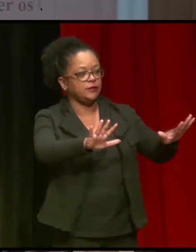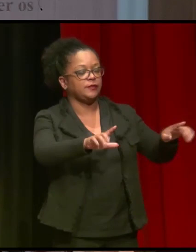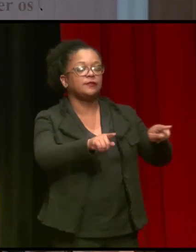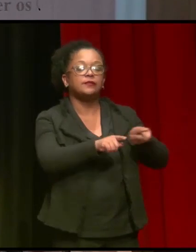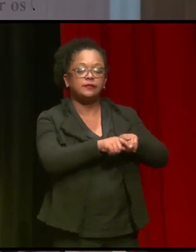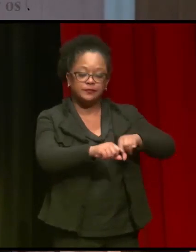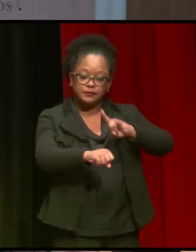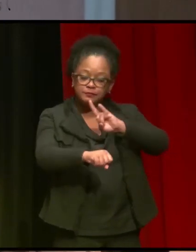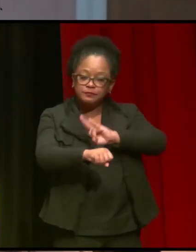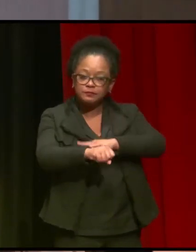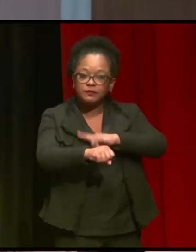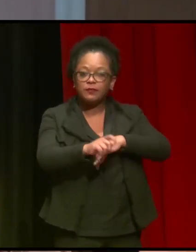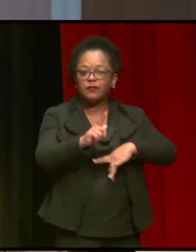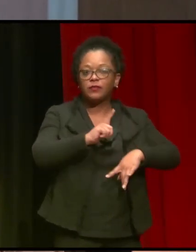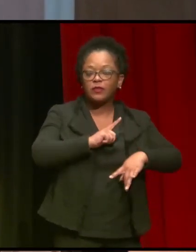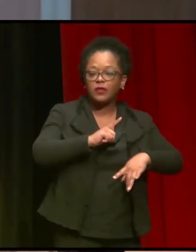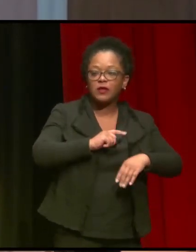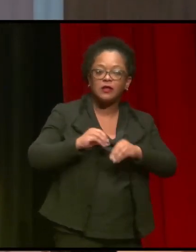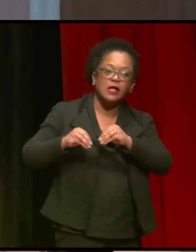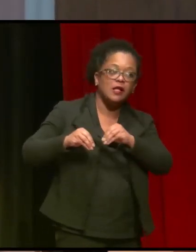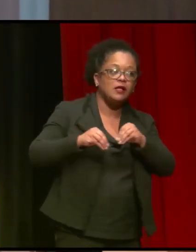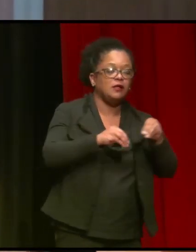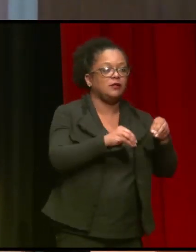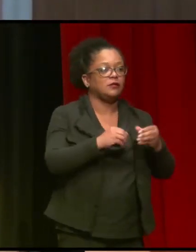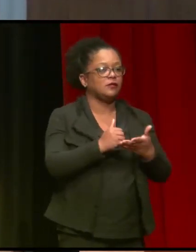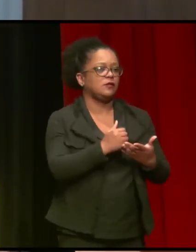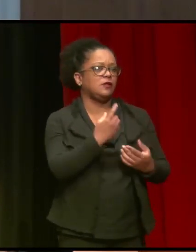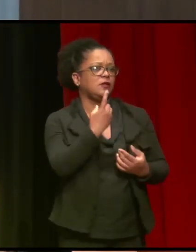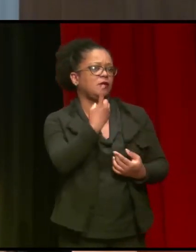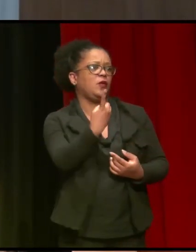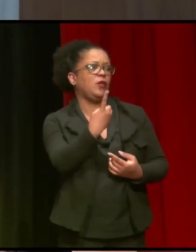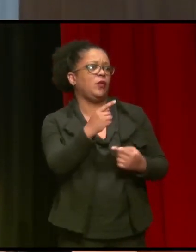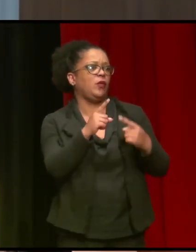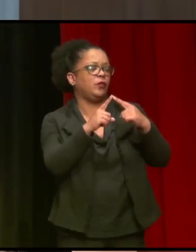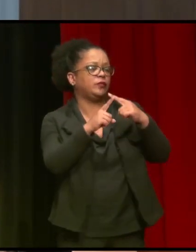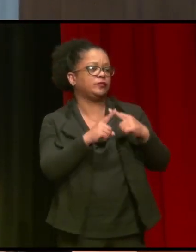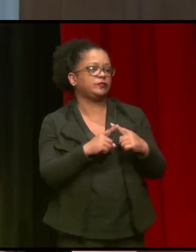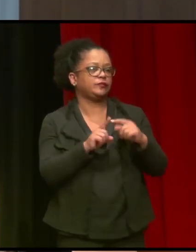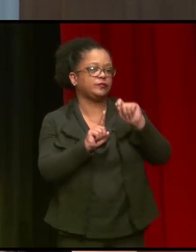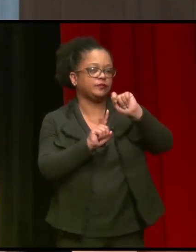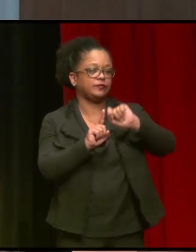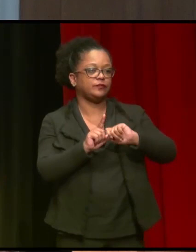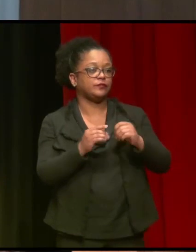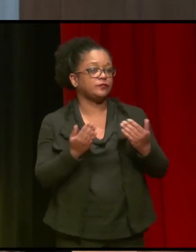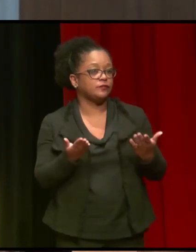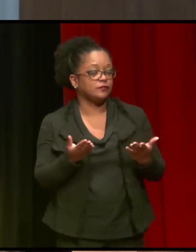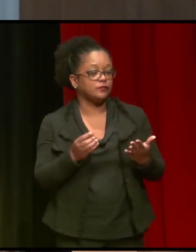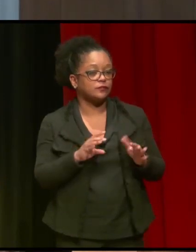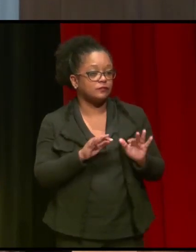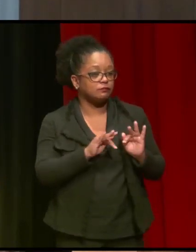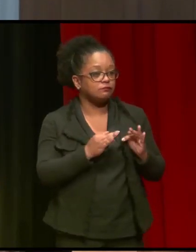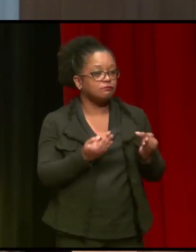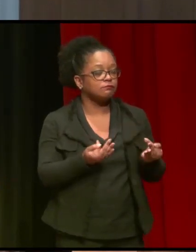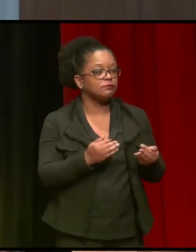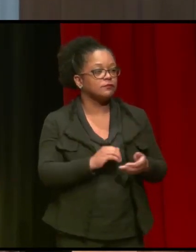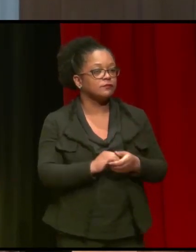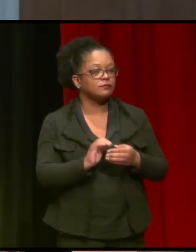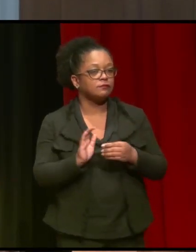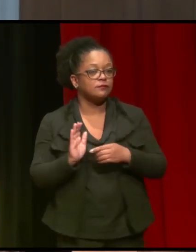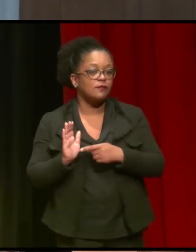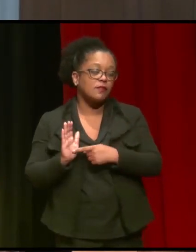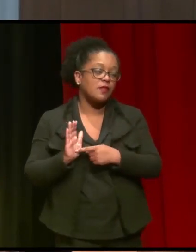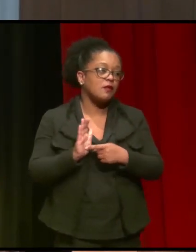acesso, é lá que nós vamos fazer o culto, pelo menos uma vez por mês, e aí nesse mês... bota a boca para fora e vão trazer tudo